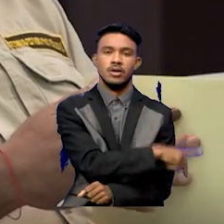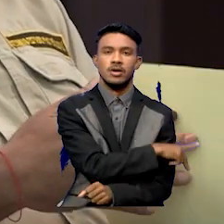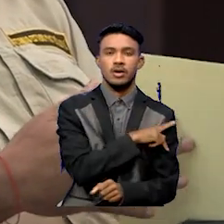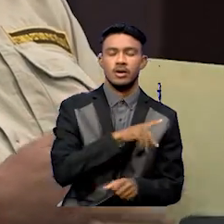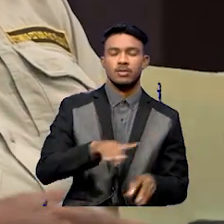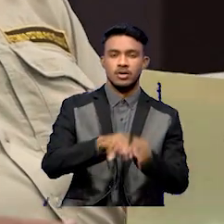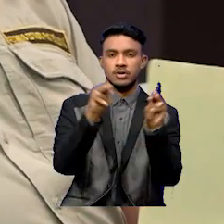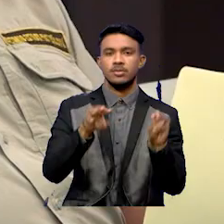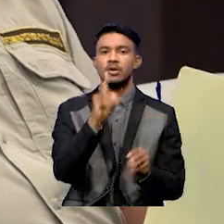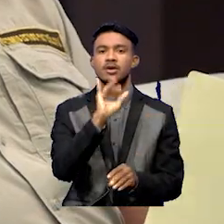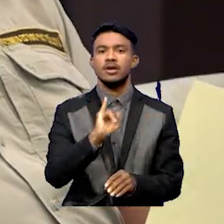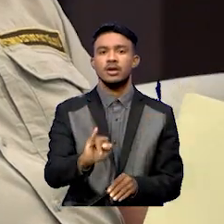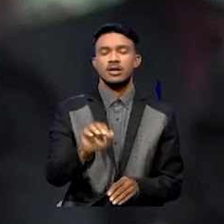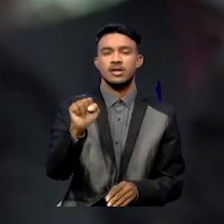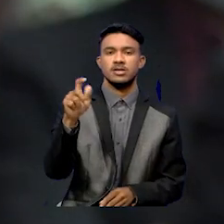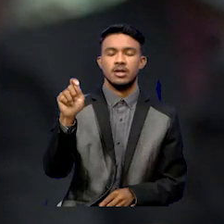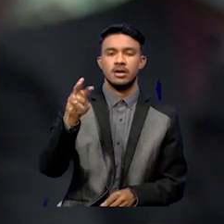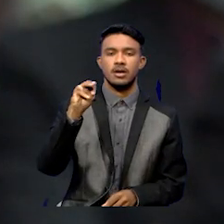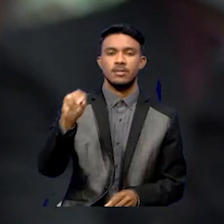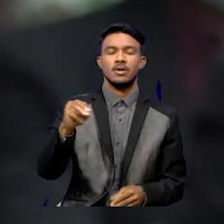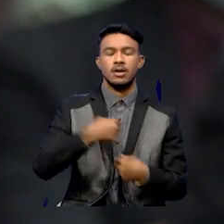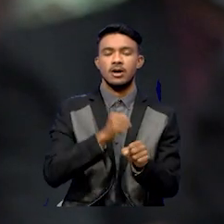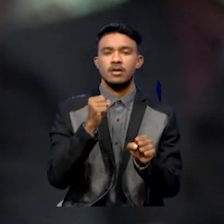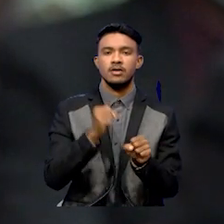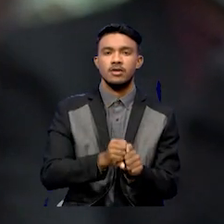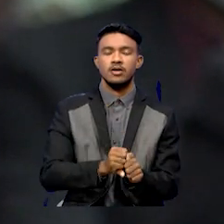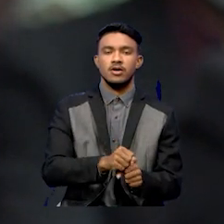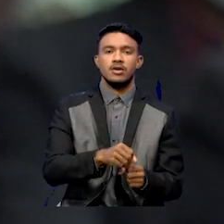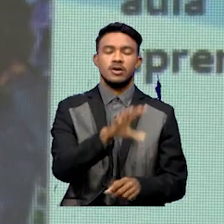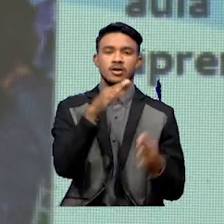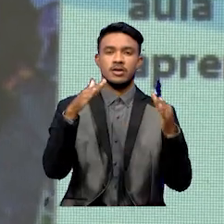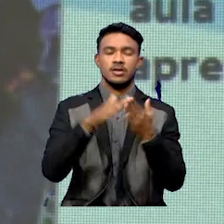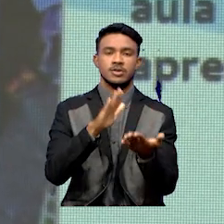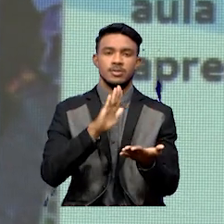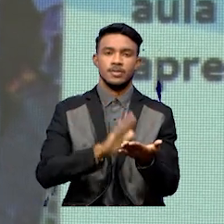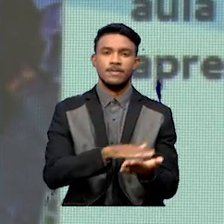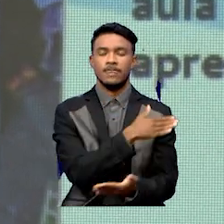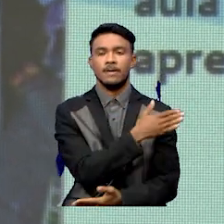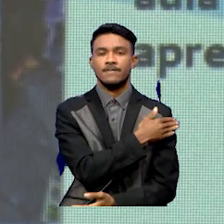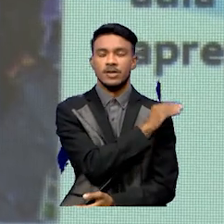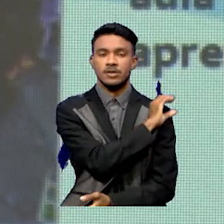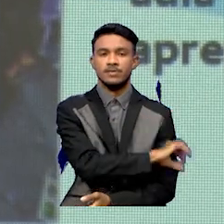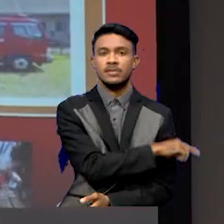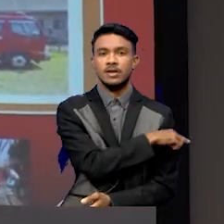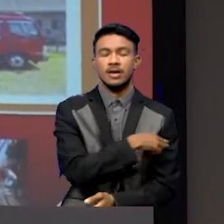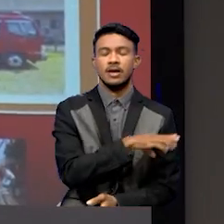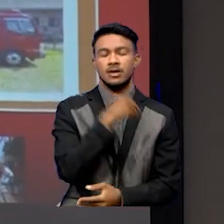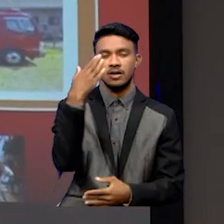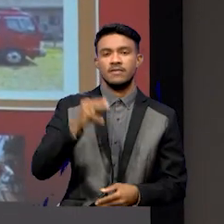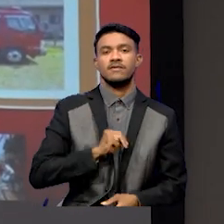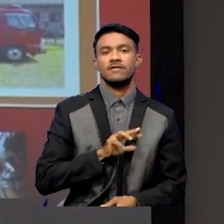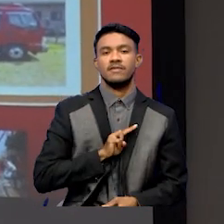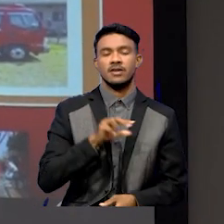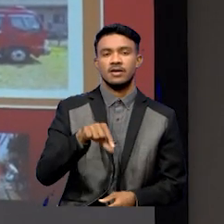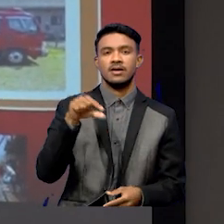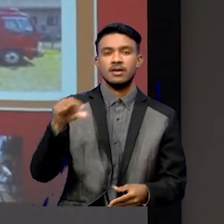no ONG FTM, se construi edifício clínica e Waimori, município Wikeke. Além de ne, careta bombeiros tolune, se